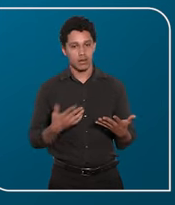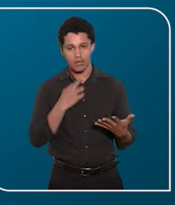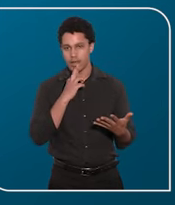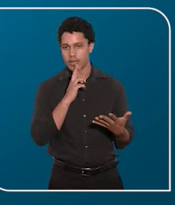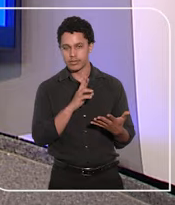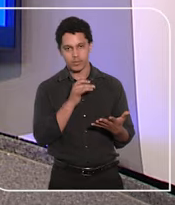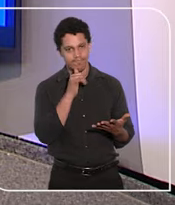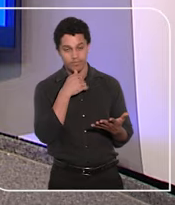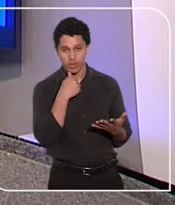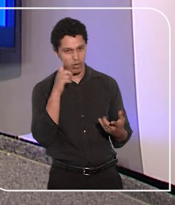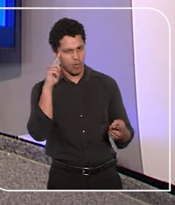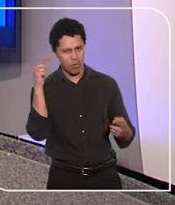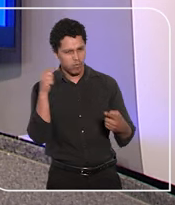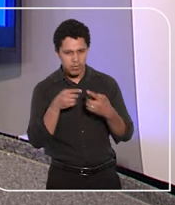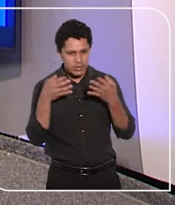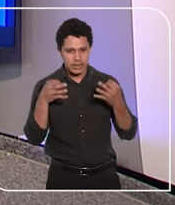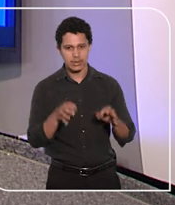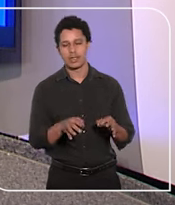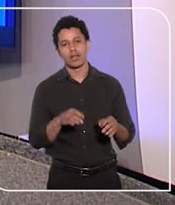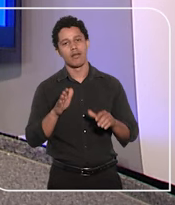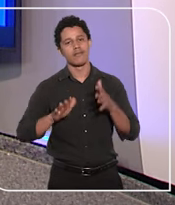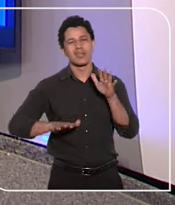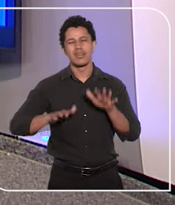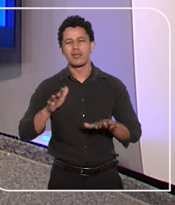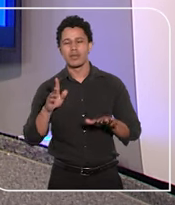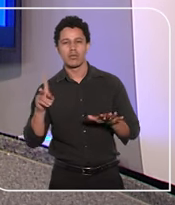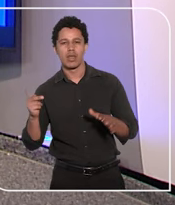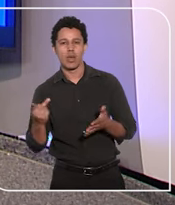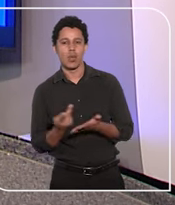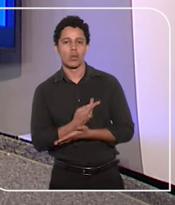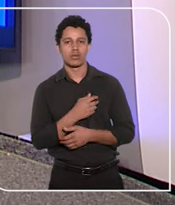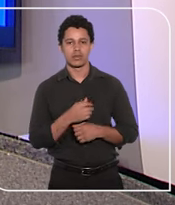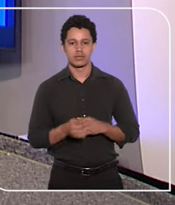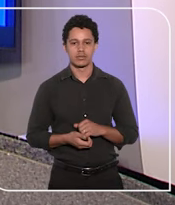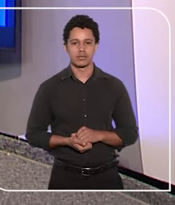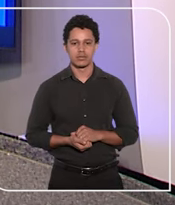infelizmente, ela não é objetiva. Ela depende das circunstâncias do caso concreto.